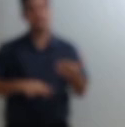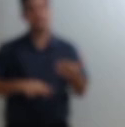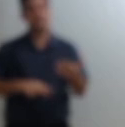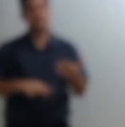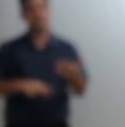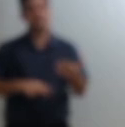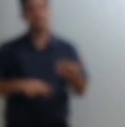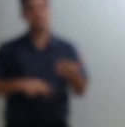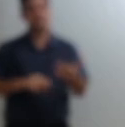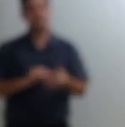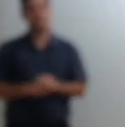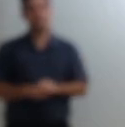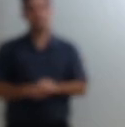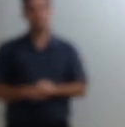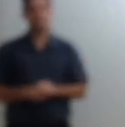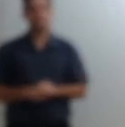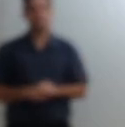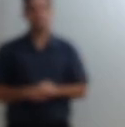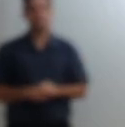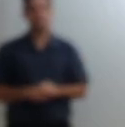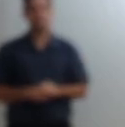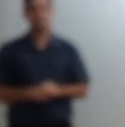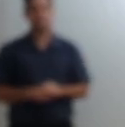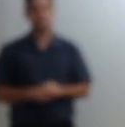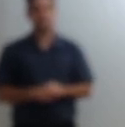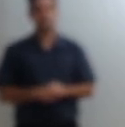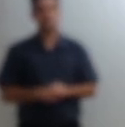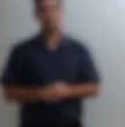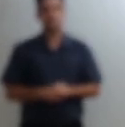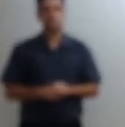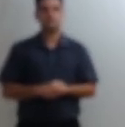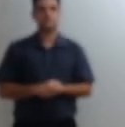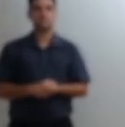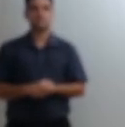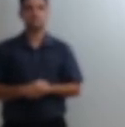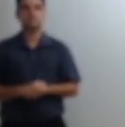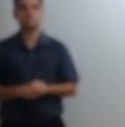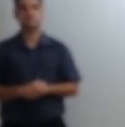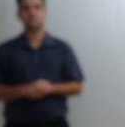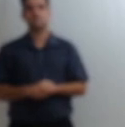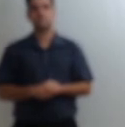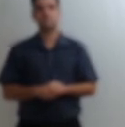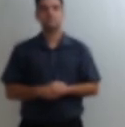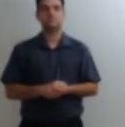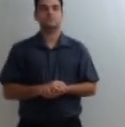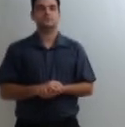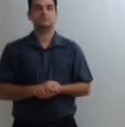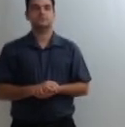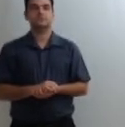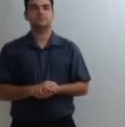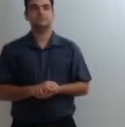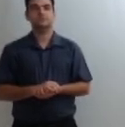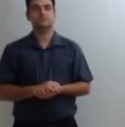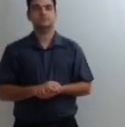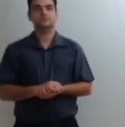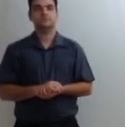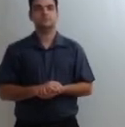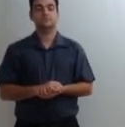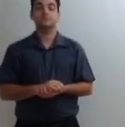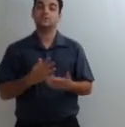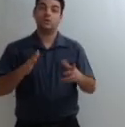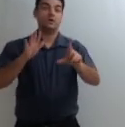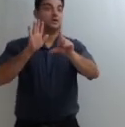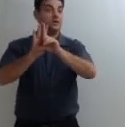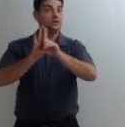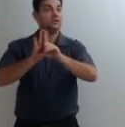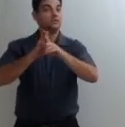previsão legal. A previsão legal é não ter falta grave nos últimos 12 meses. O que o legislador não admite, e nós concordamos com